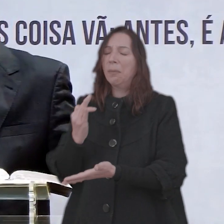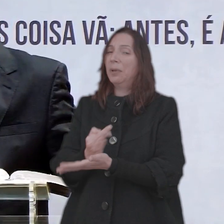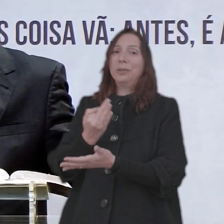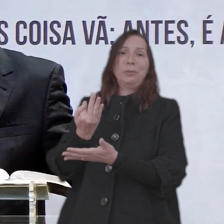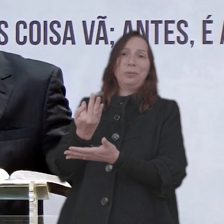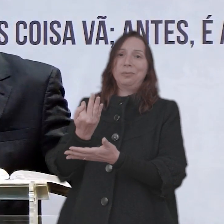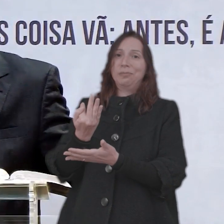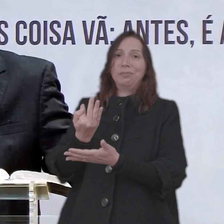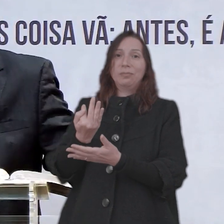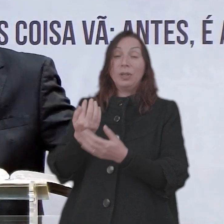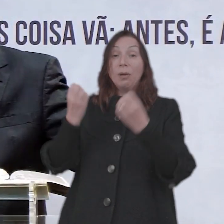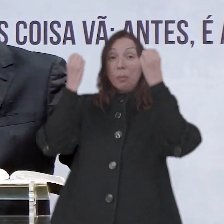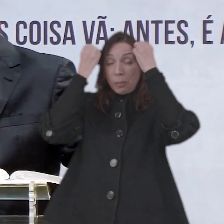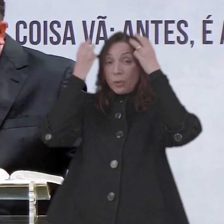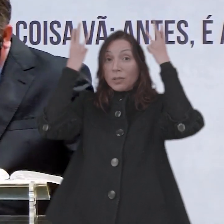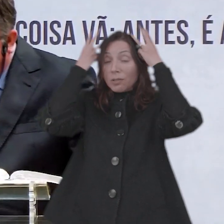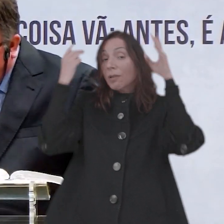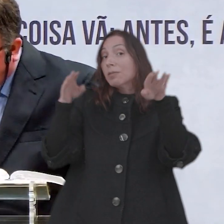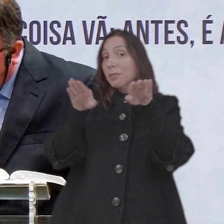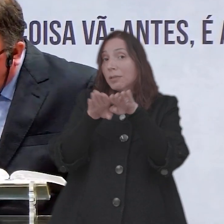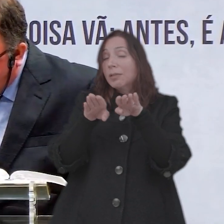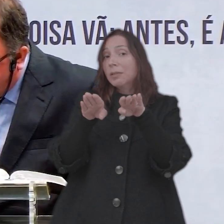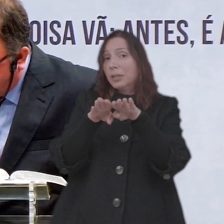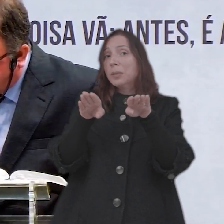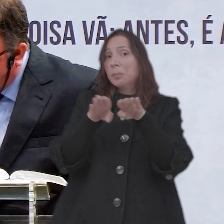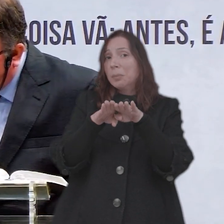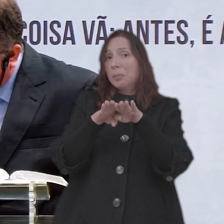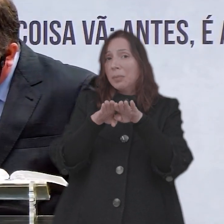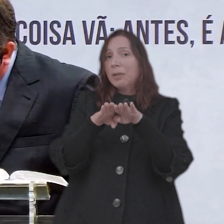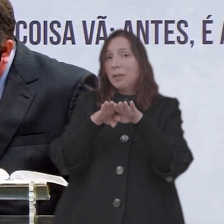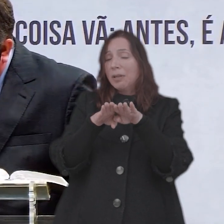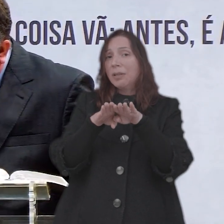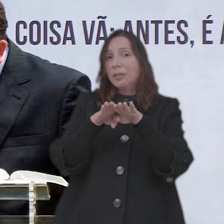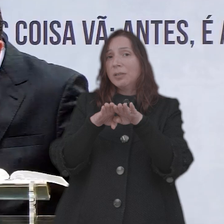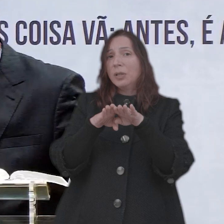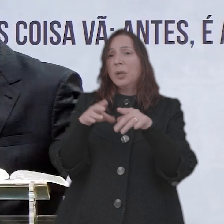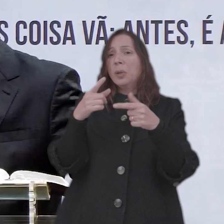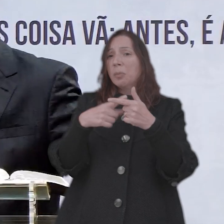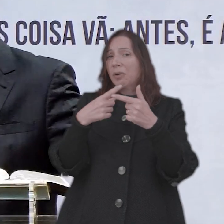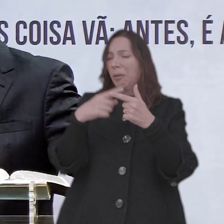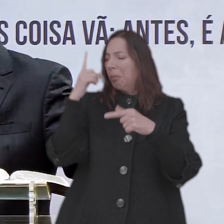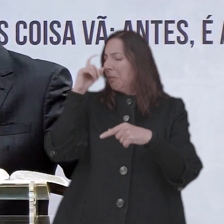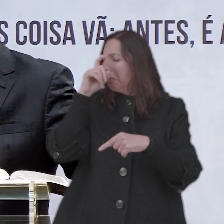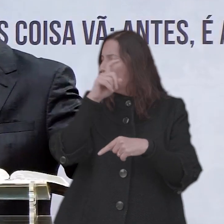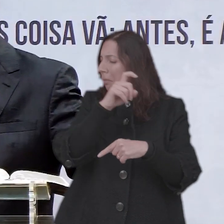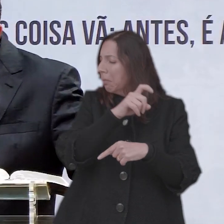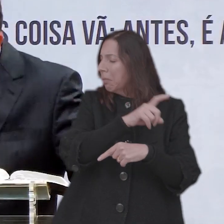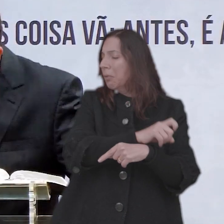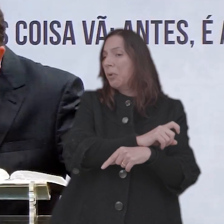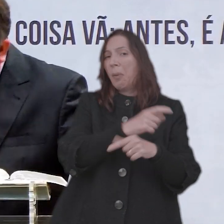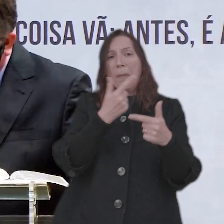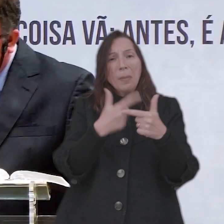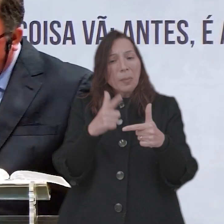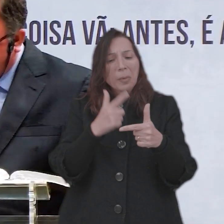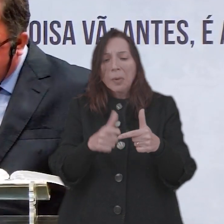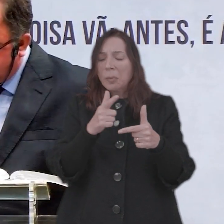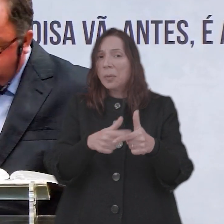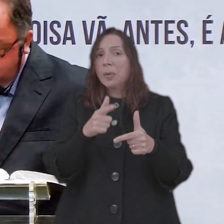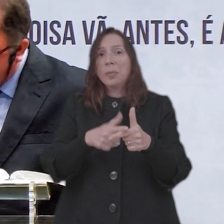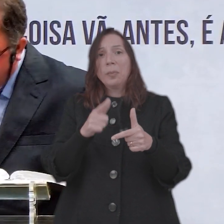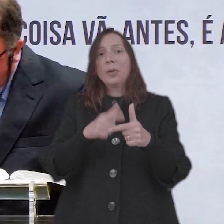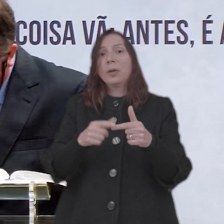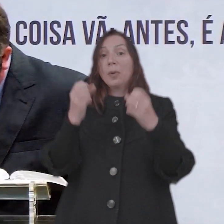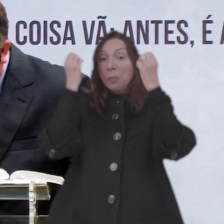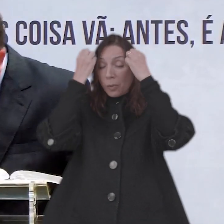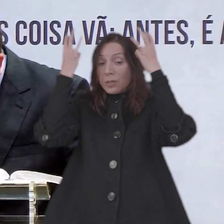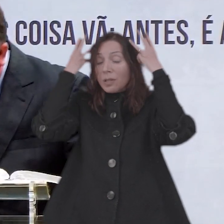Moisés, em muitos momentos, sob a pressão do povo, servindo a Deus, no trabalho de Deus, em várias ocasiões, ele